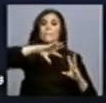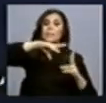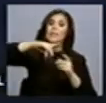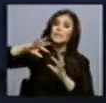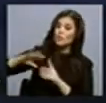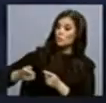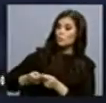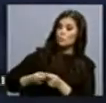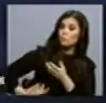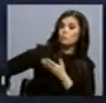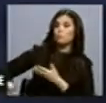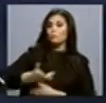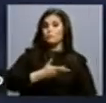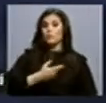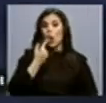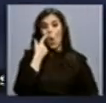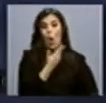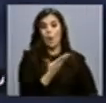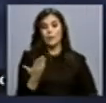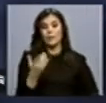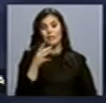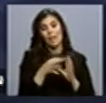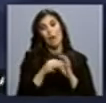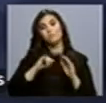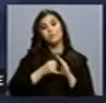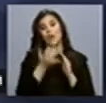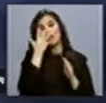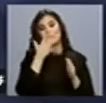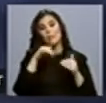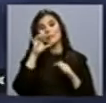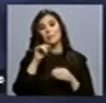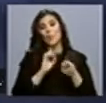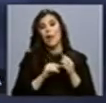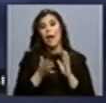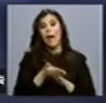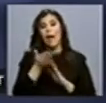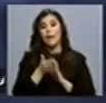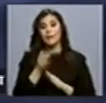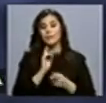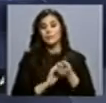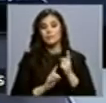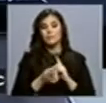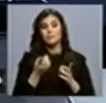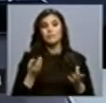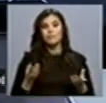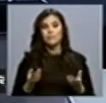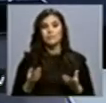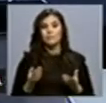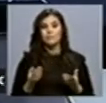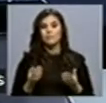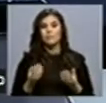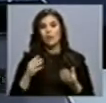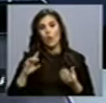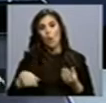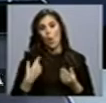próximos entre si. E olha, e sobre o buraco negro, mas ainda sobre a nossa Via Láctea, muito rapidamente, passo para uma outra notícia revelada